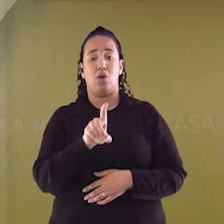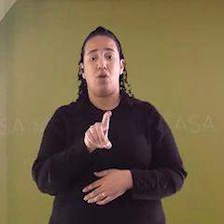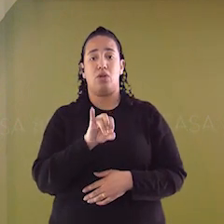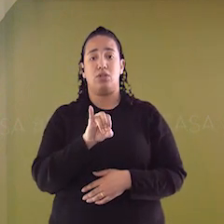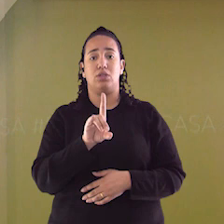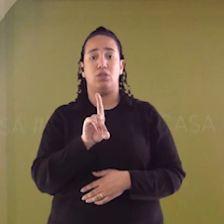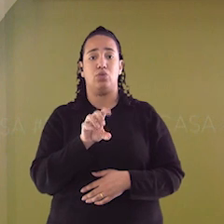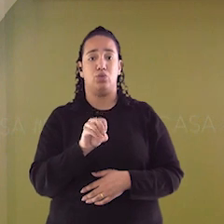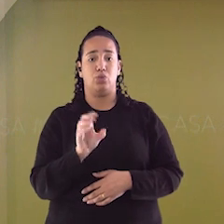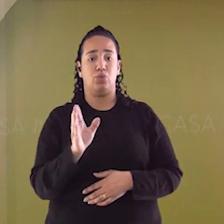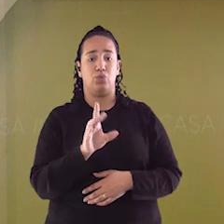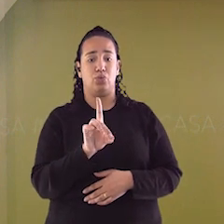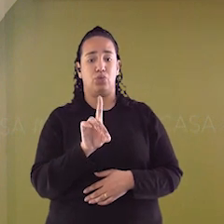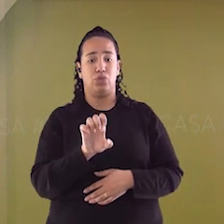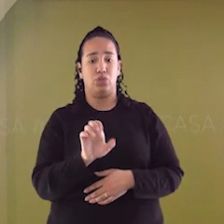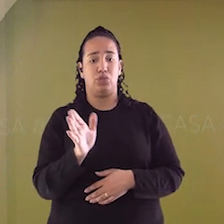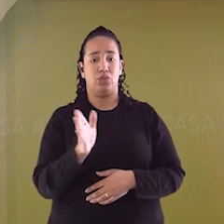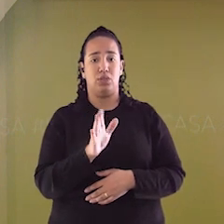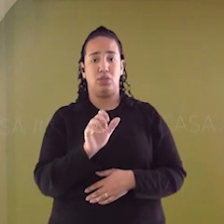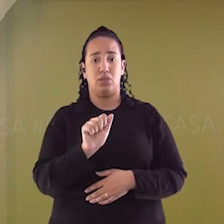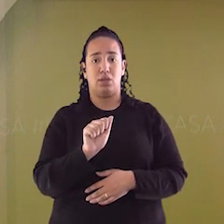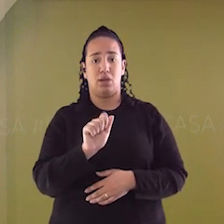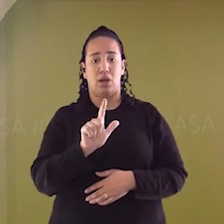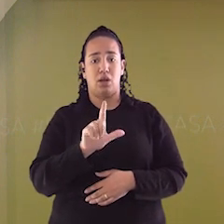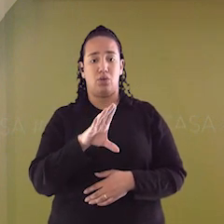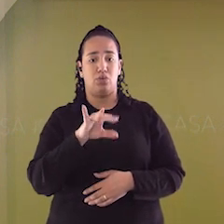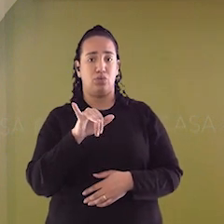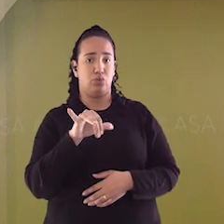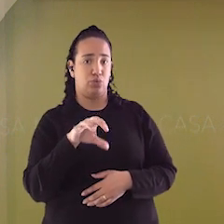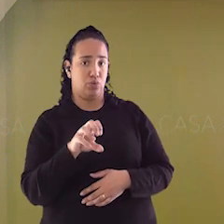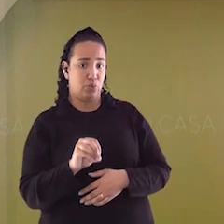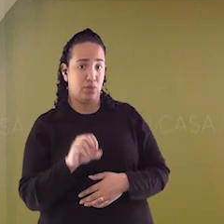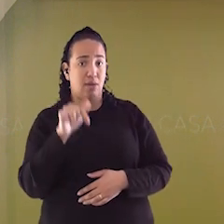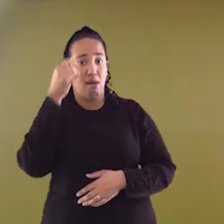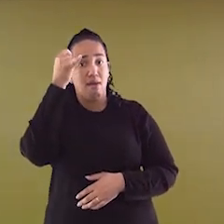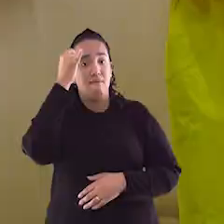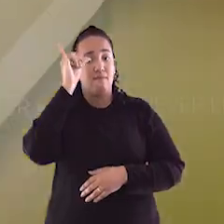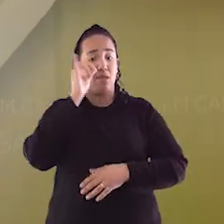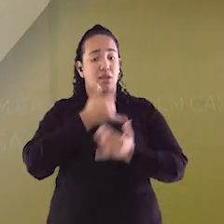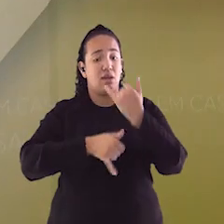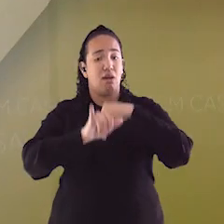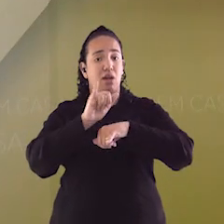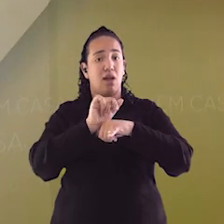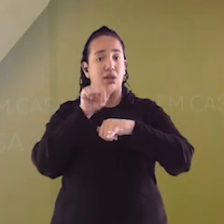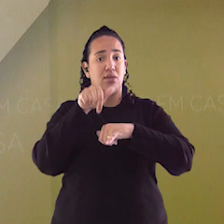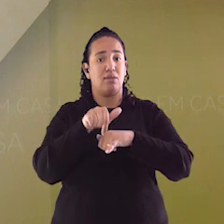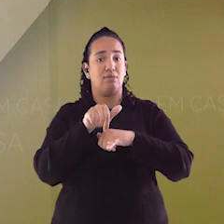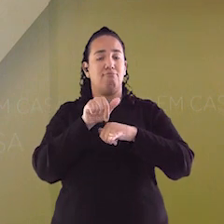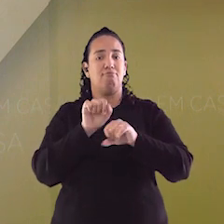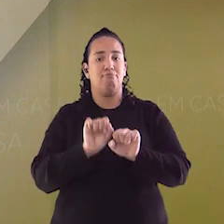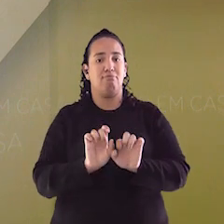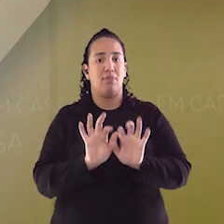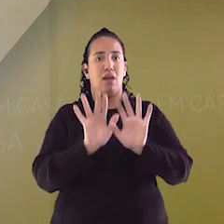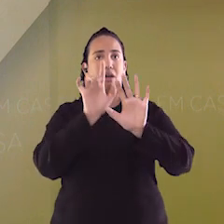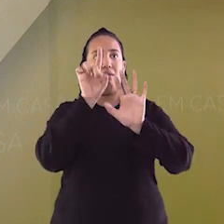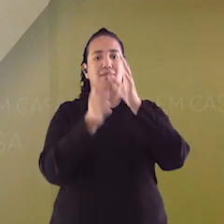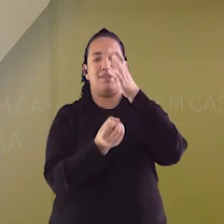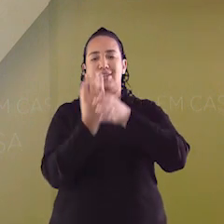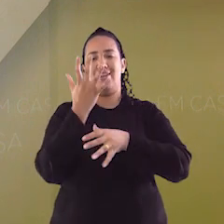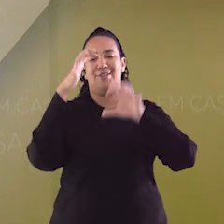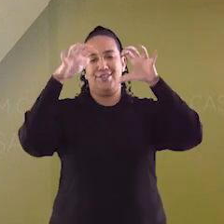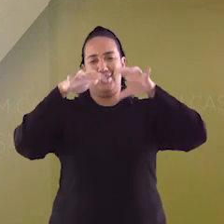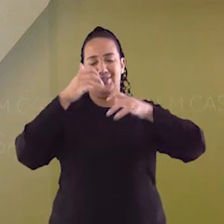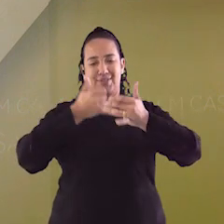de evitar a liberação desses gases que causam a chuva ácida. Falamos da chuva ácida, mas o